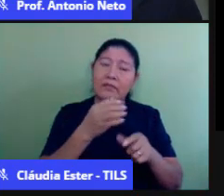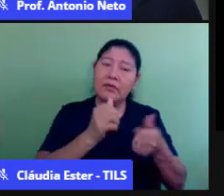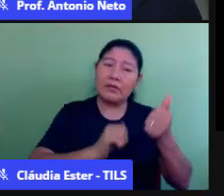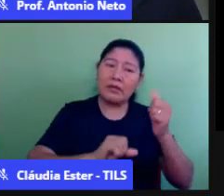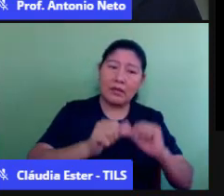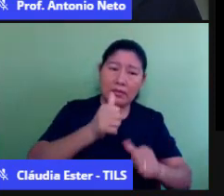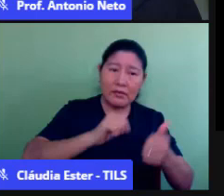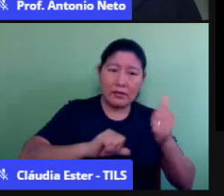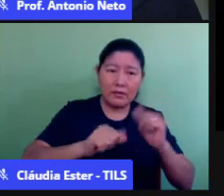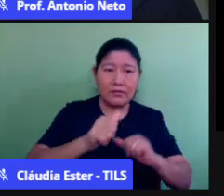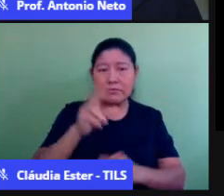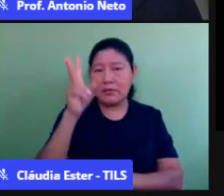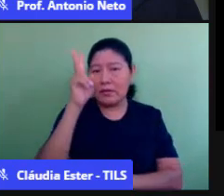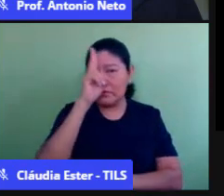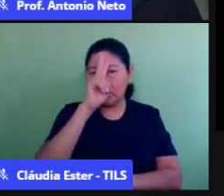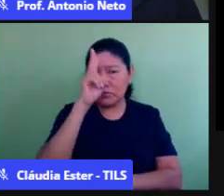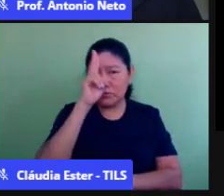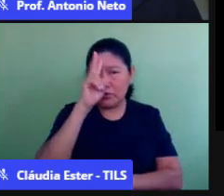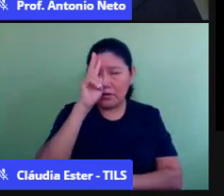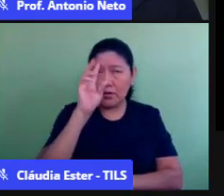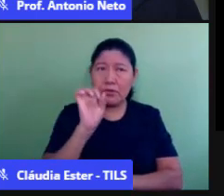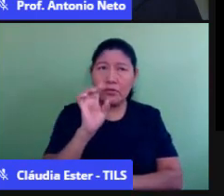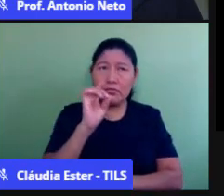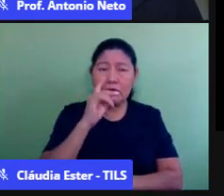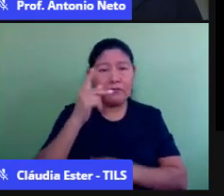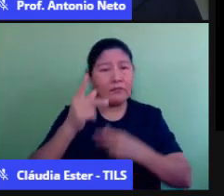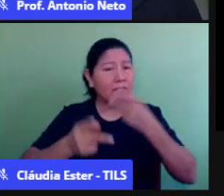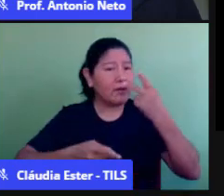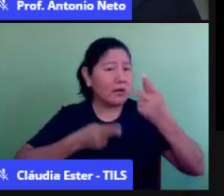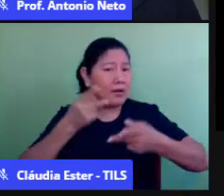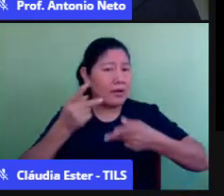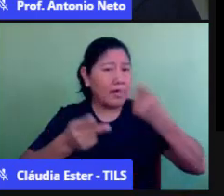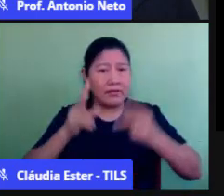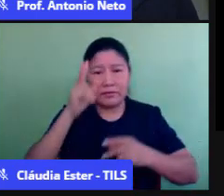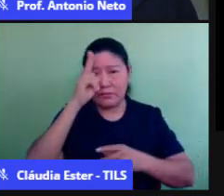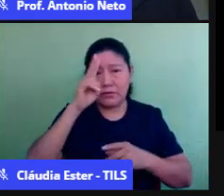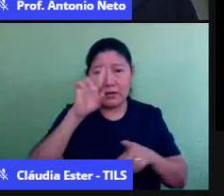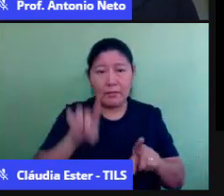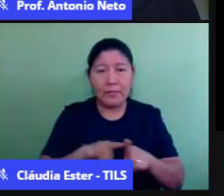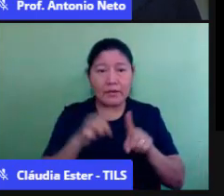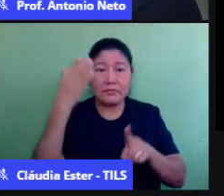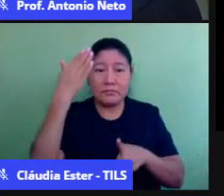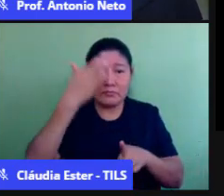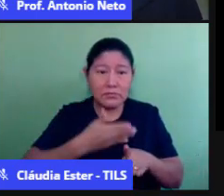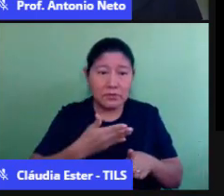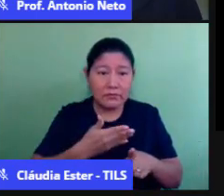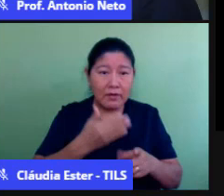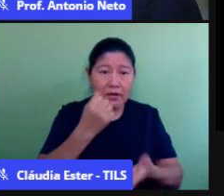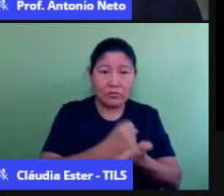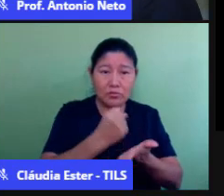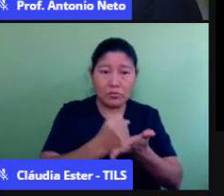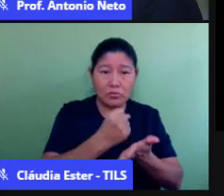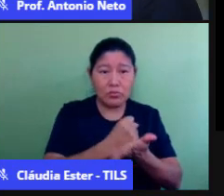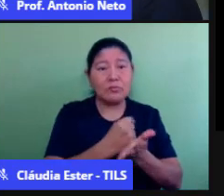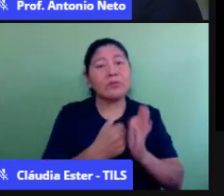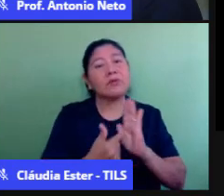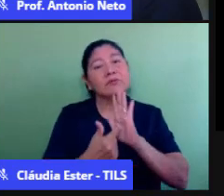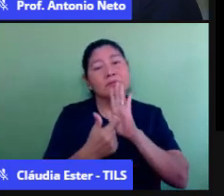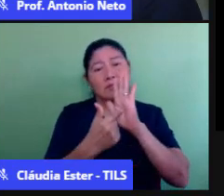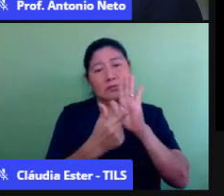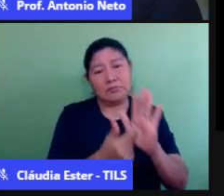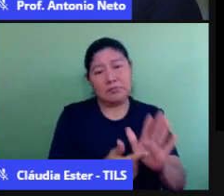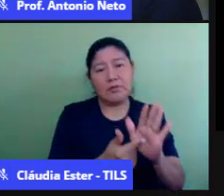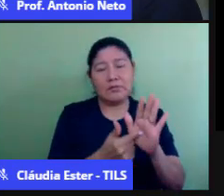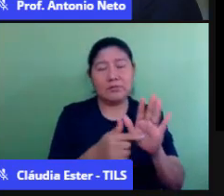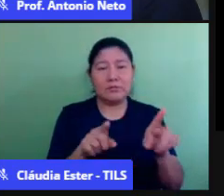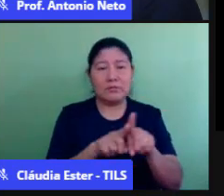história, né? Não só contar os fatos, mas por que, né? eles colocam migrante, a doce ilusão